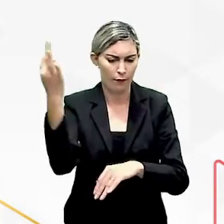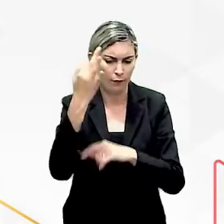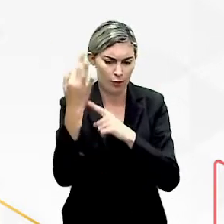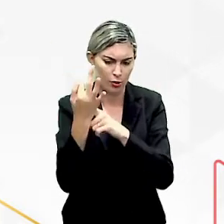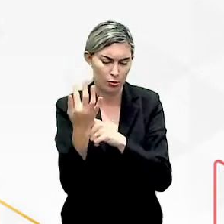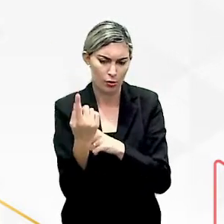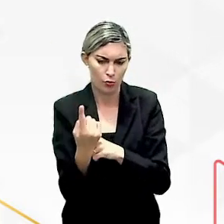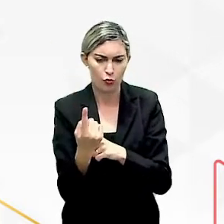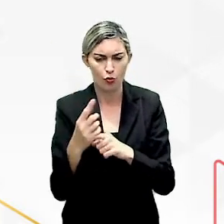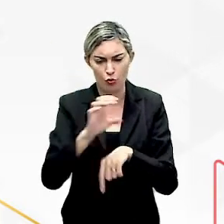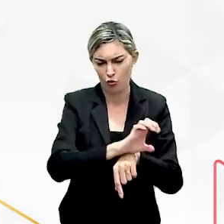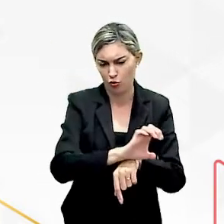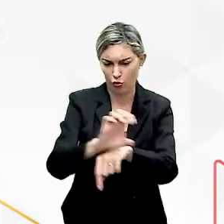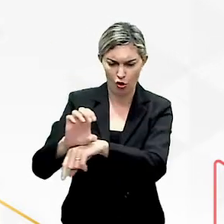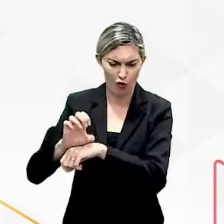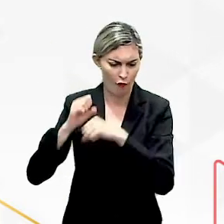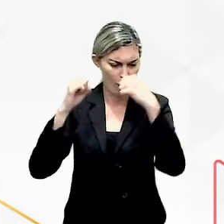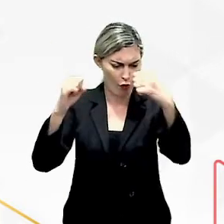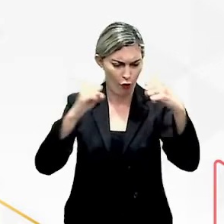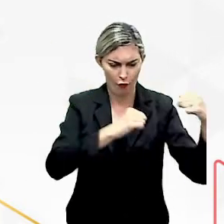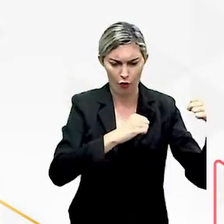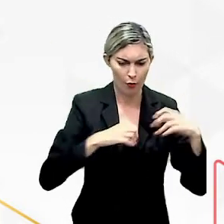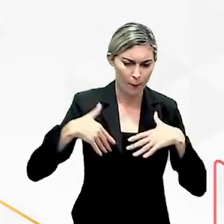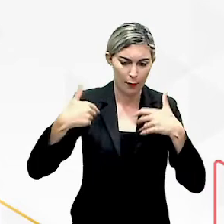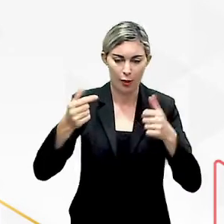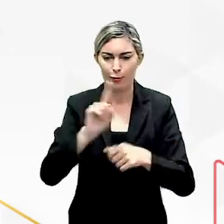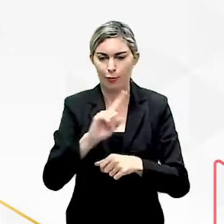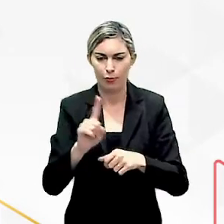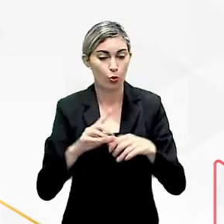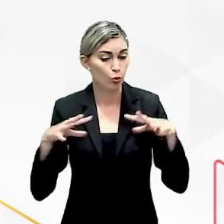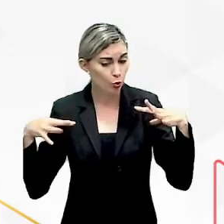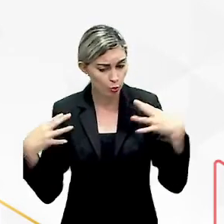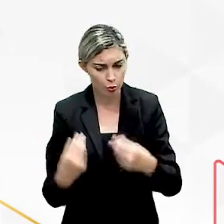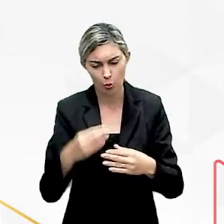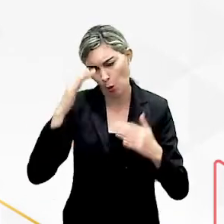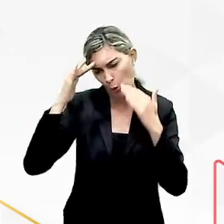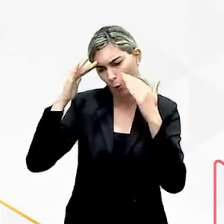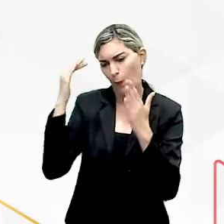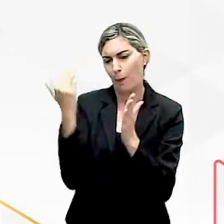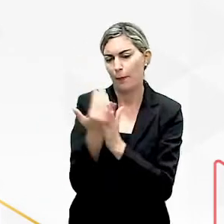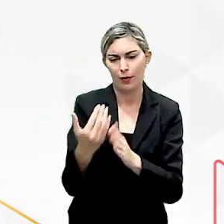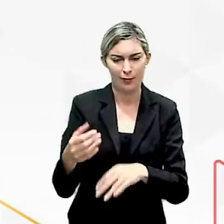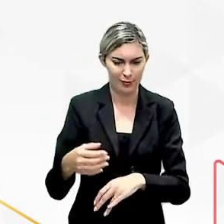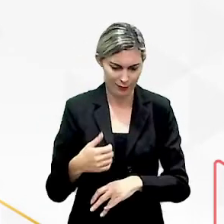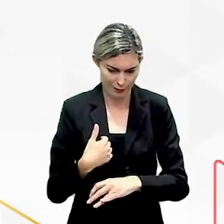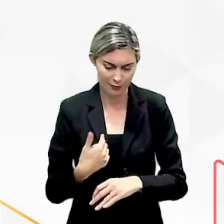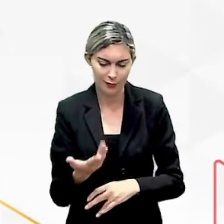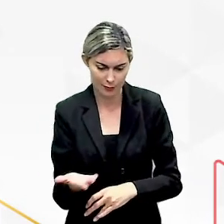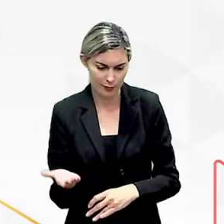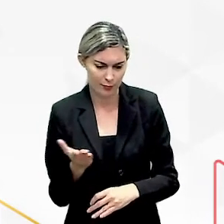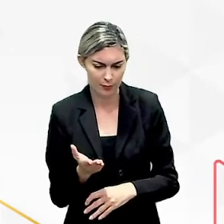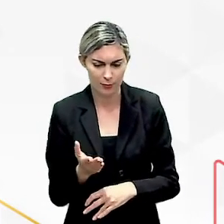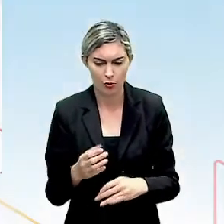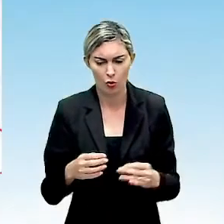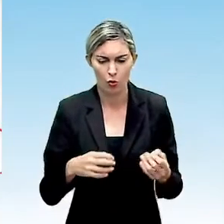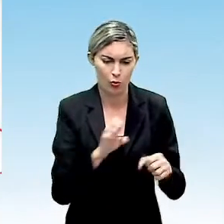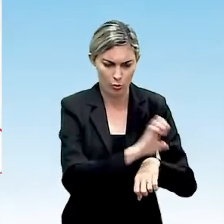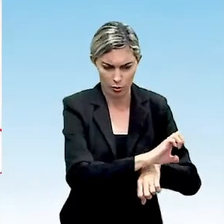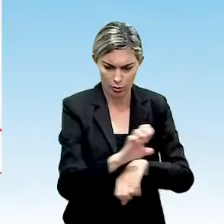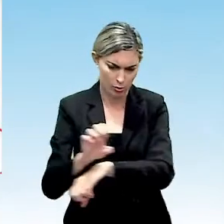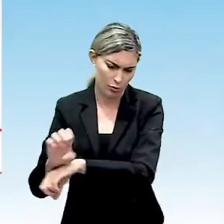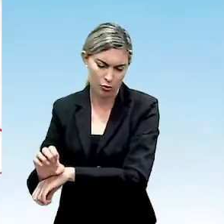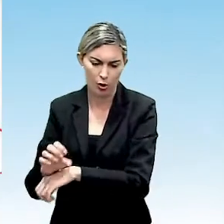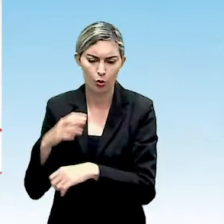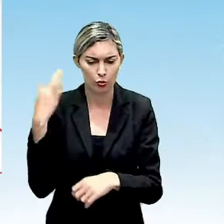Nenhum estado é mais forte ou melhor, né, ou pode interferir nas decisões do estado do coleguinho, o estado vizinho. Todos